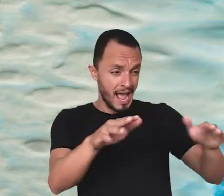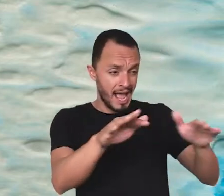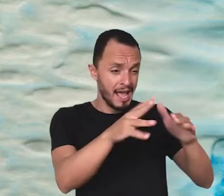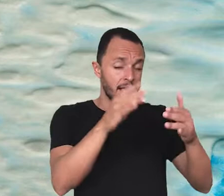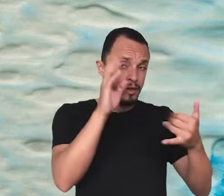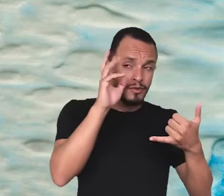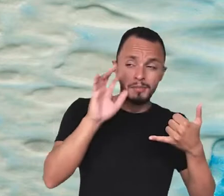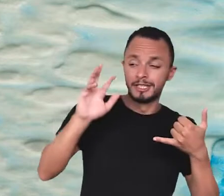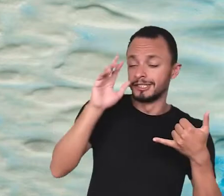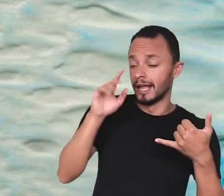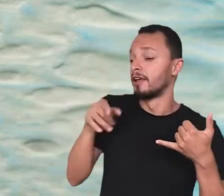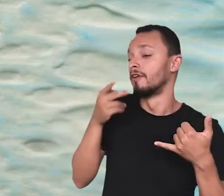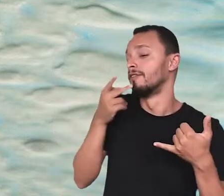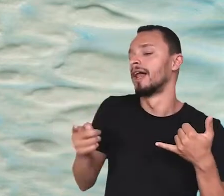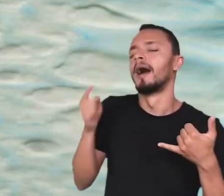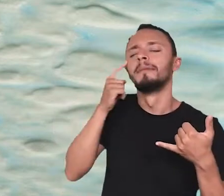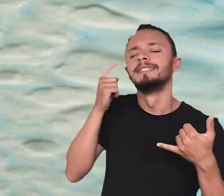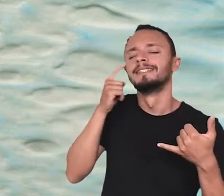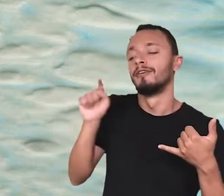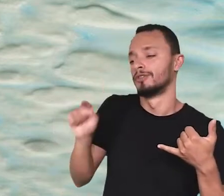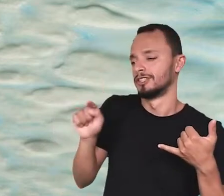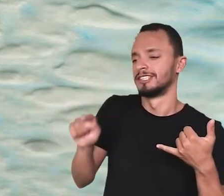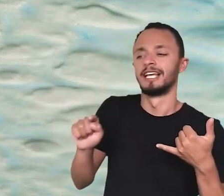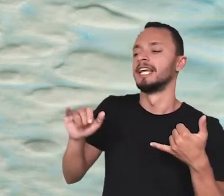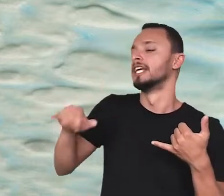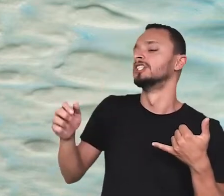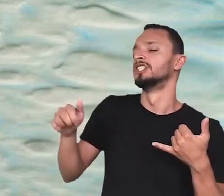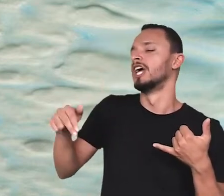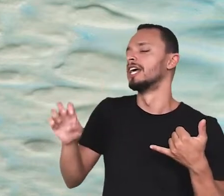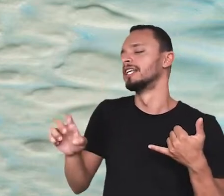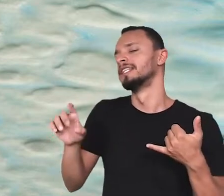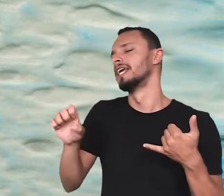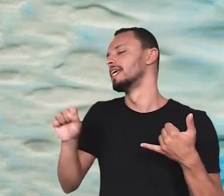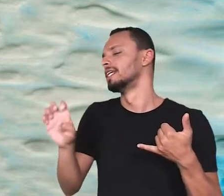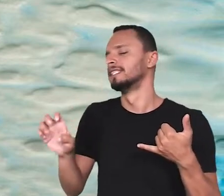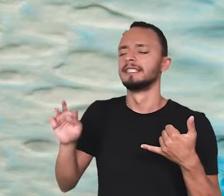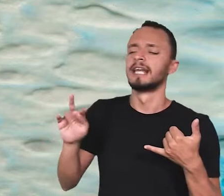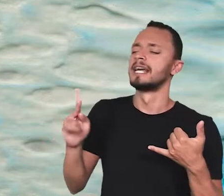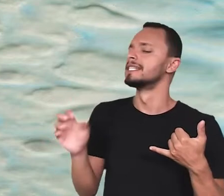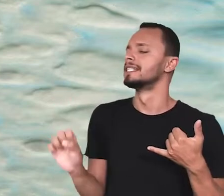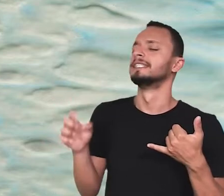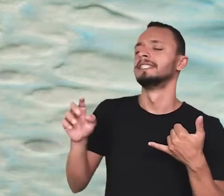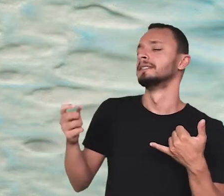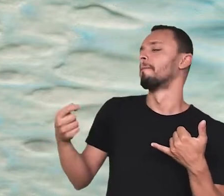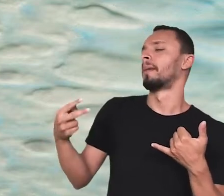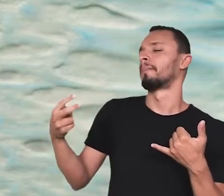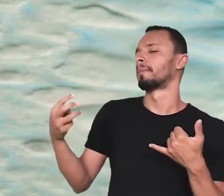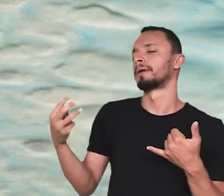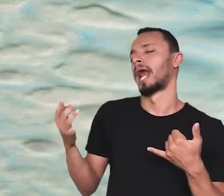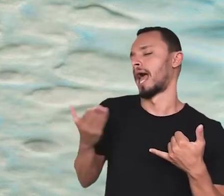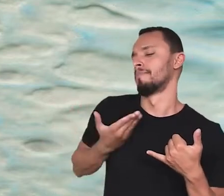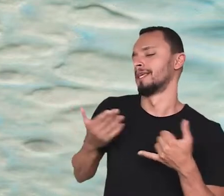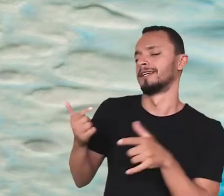pensar em você, na Conceição, Martinha, na Thaís, Deise, na Jane, em todas elas. A nossa vida